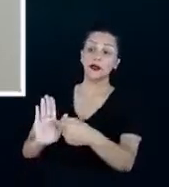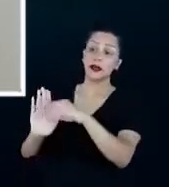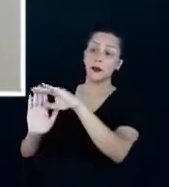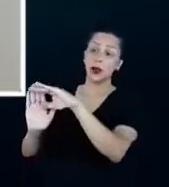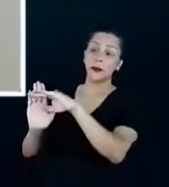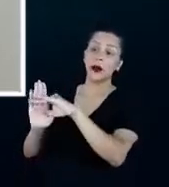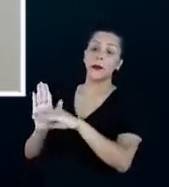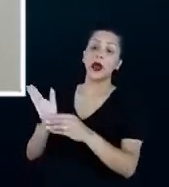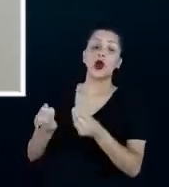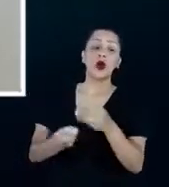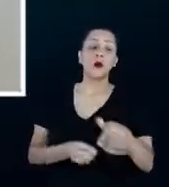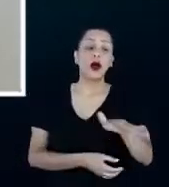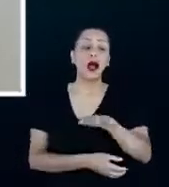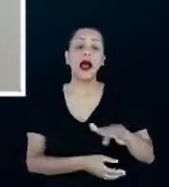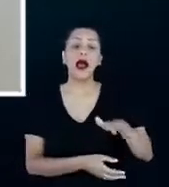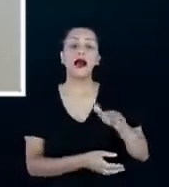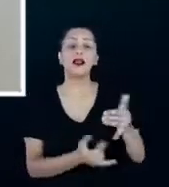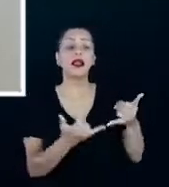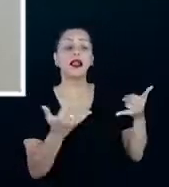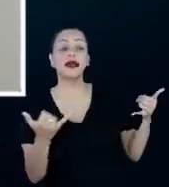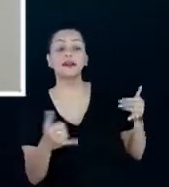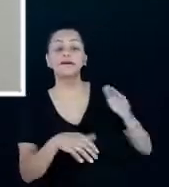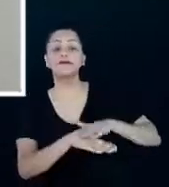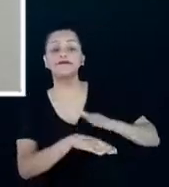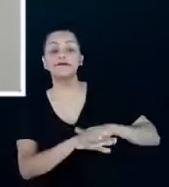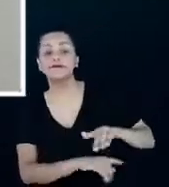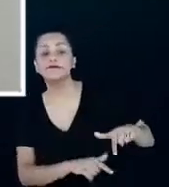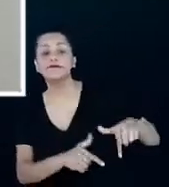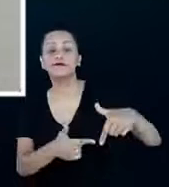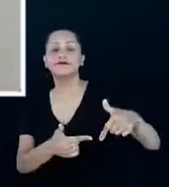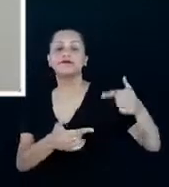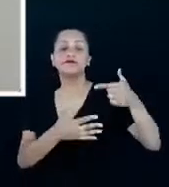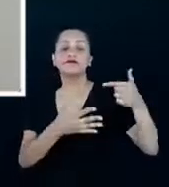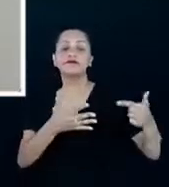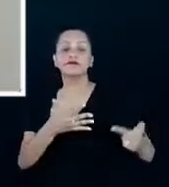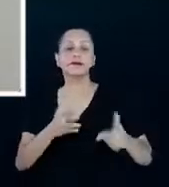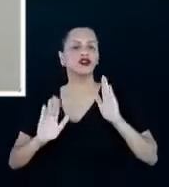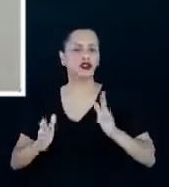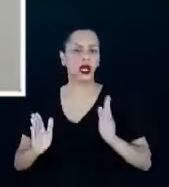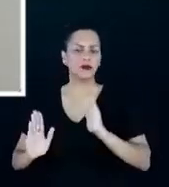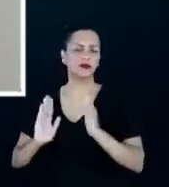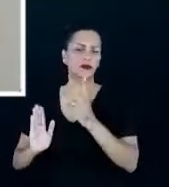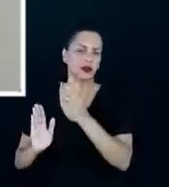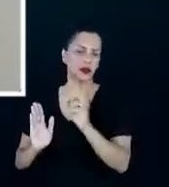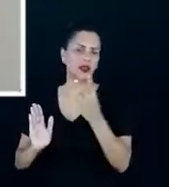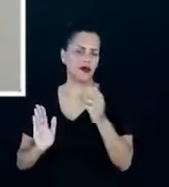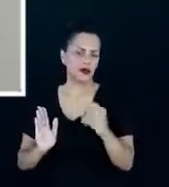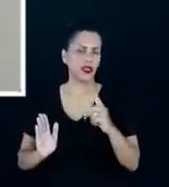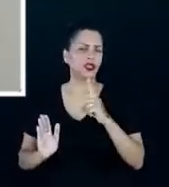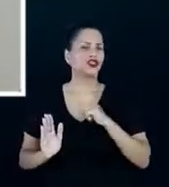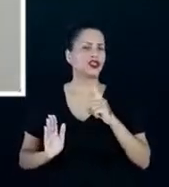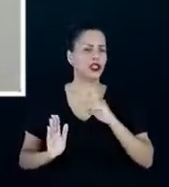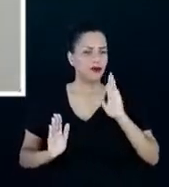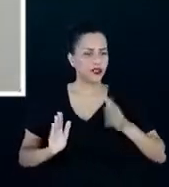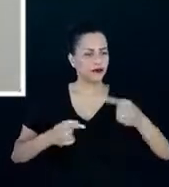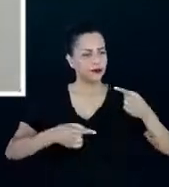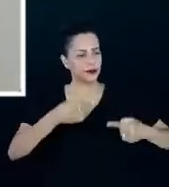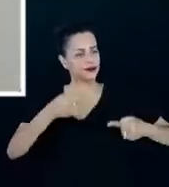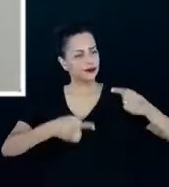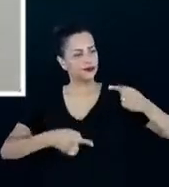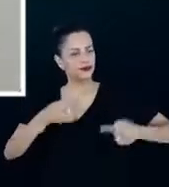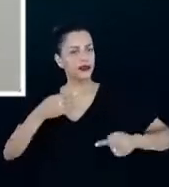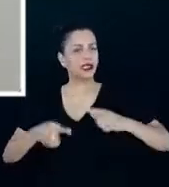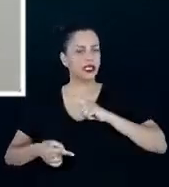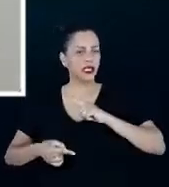setor elétrico. E aí o que a gente discutiu muito ao longo de 2020, a gente fez 3 webinars, esses coordenados pela empresa de pesquisa